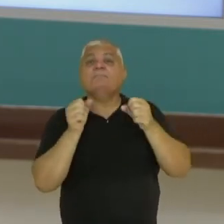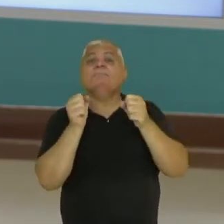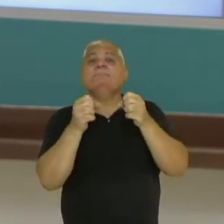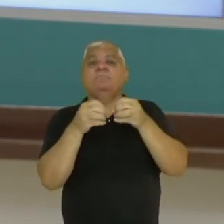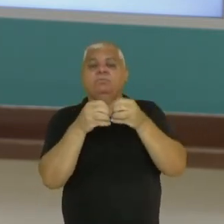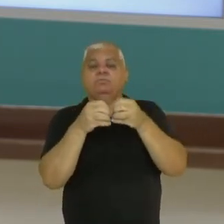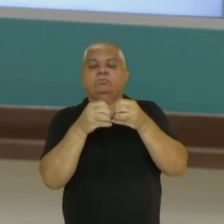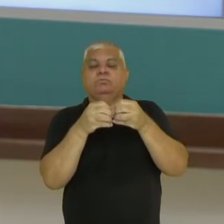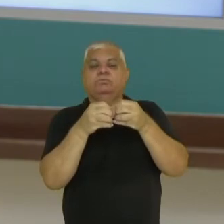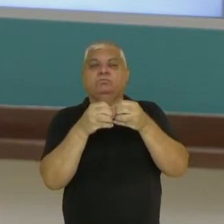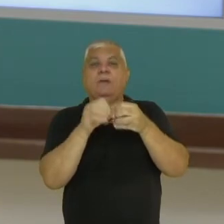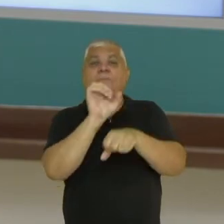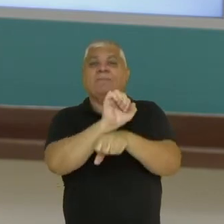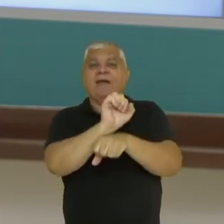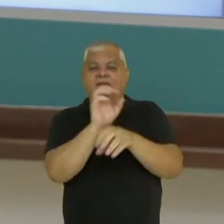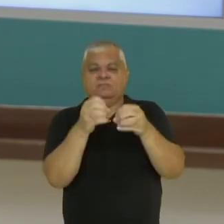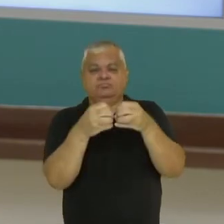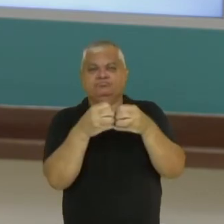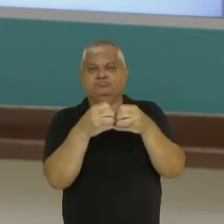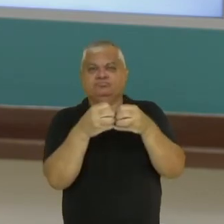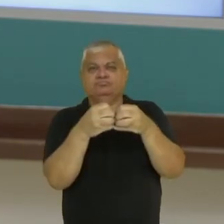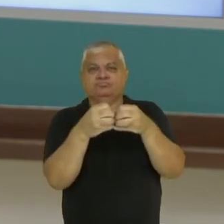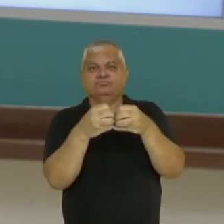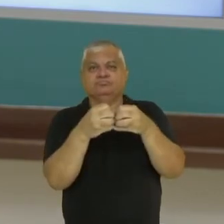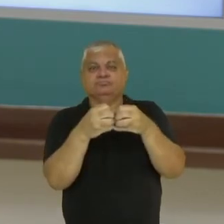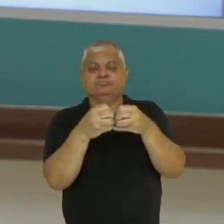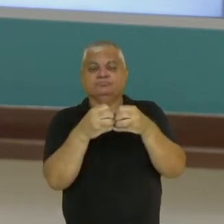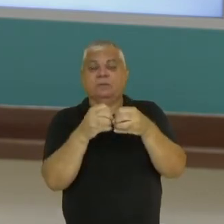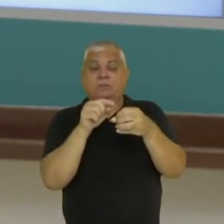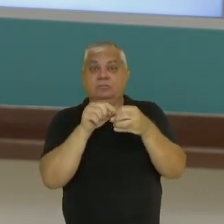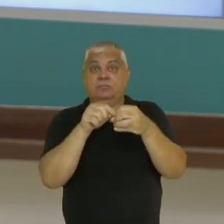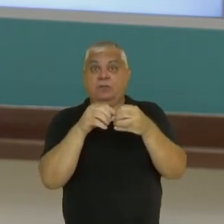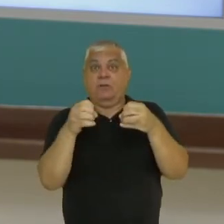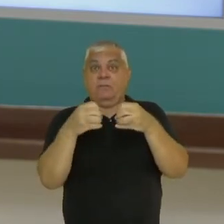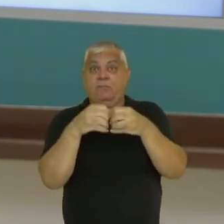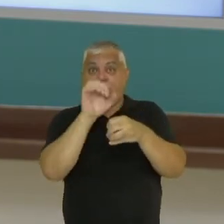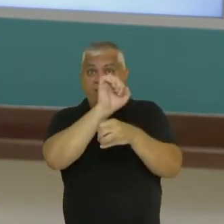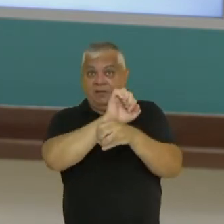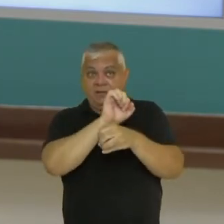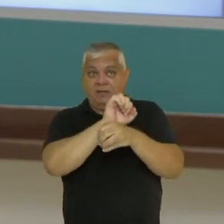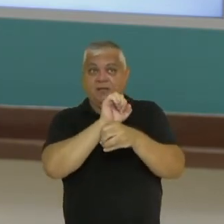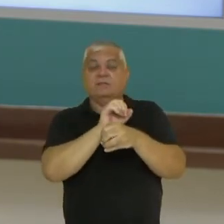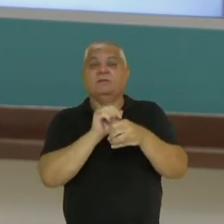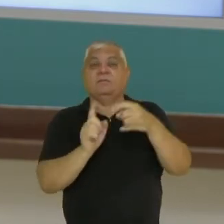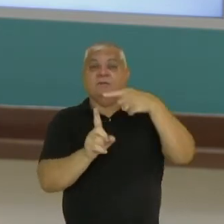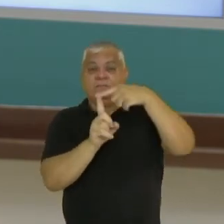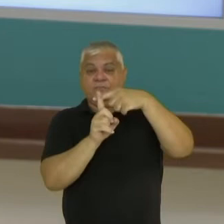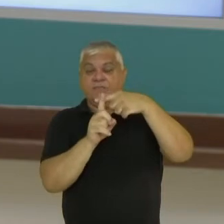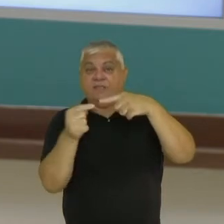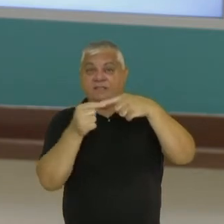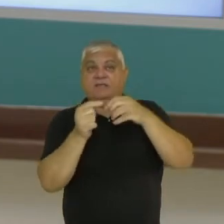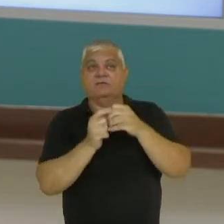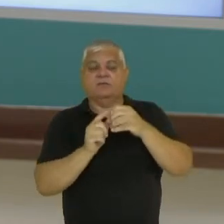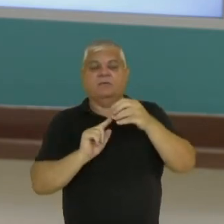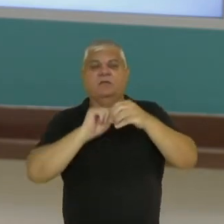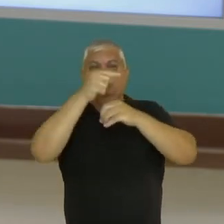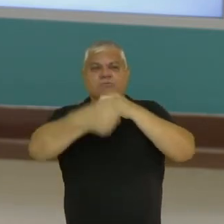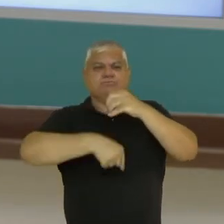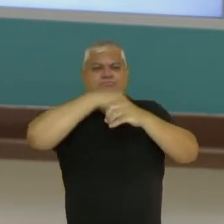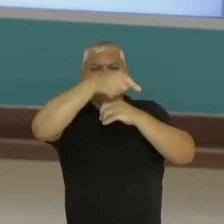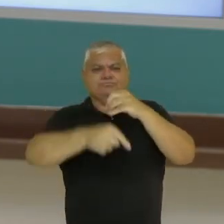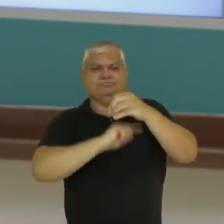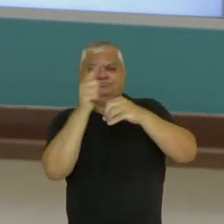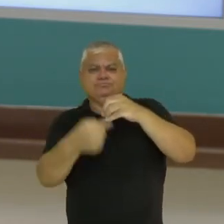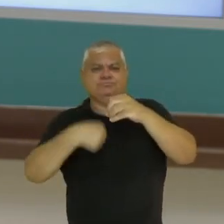e equilibradas, essas partículas positivas, pela existência dos nêutrons de carga neutra, e em volta disso tudo a